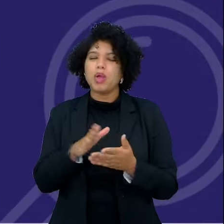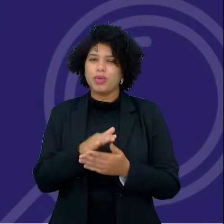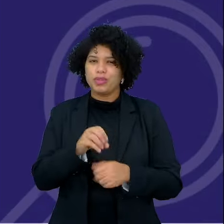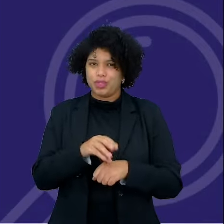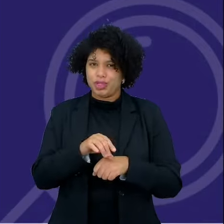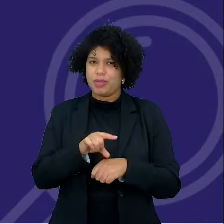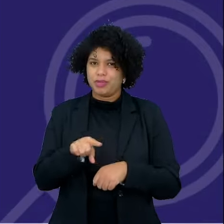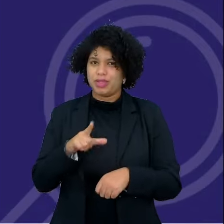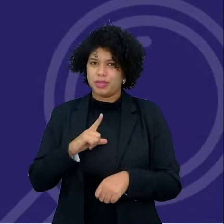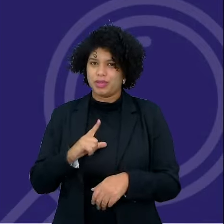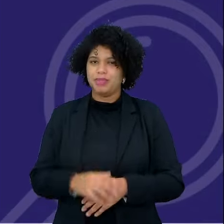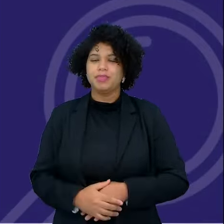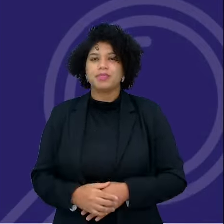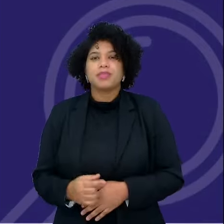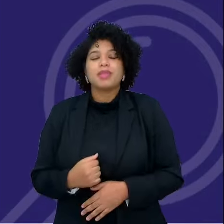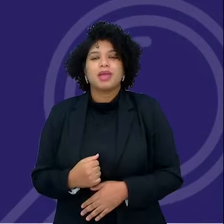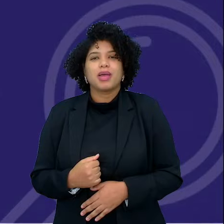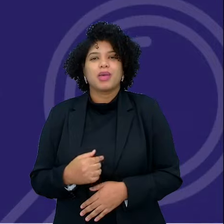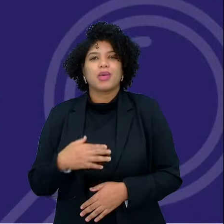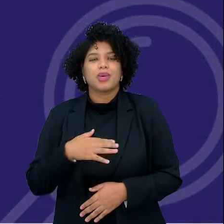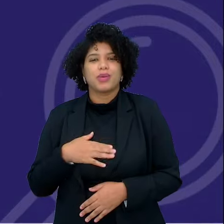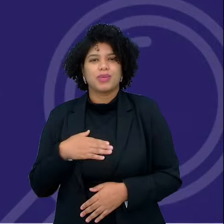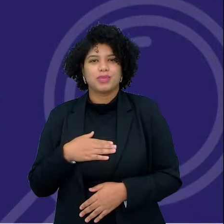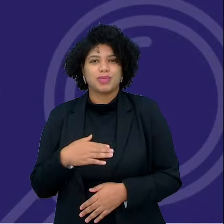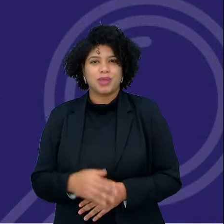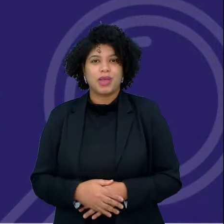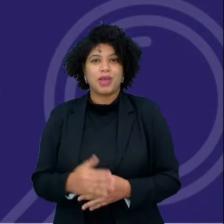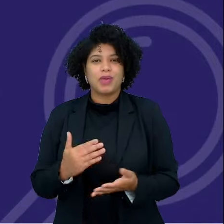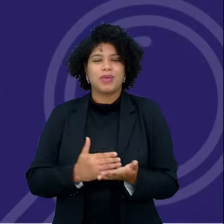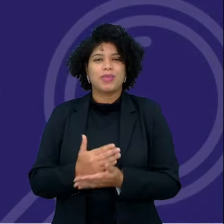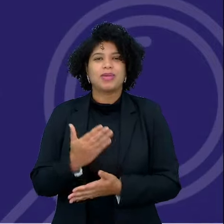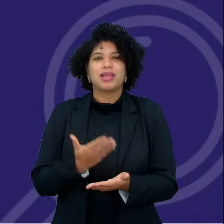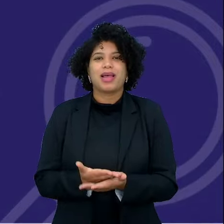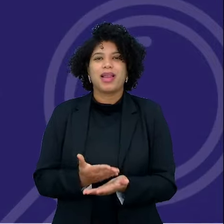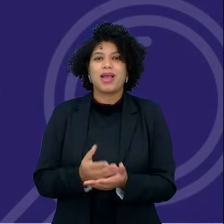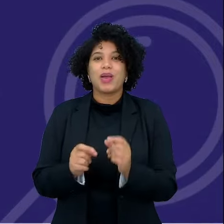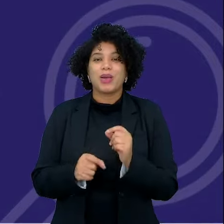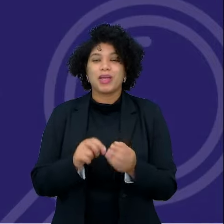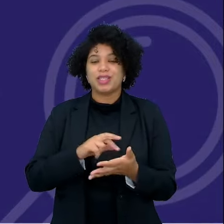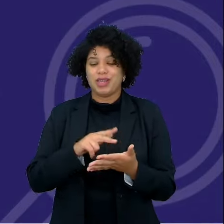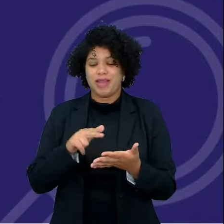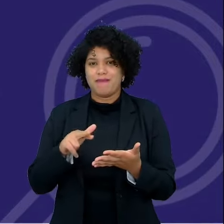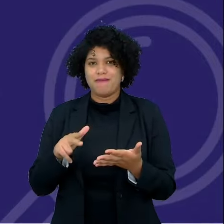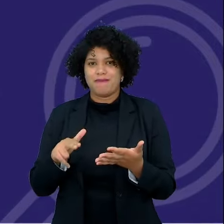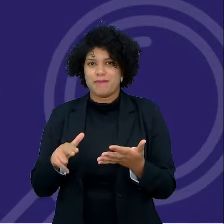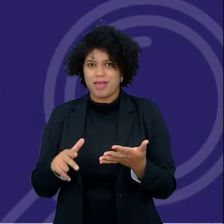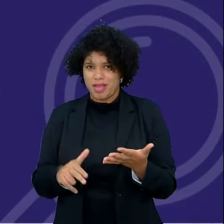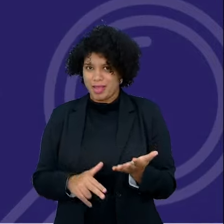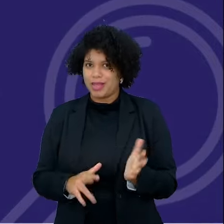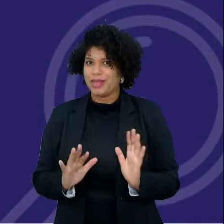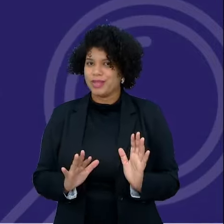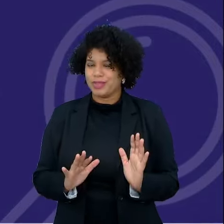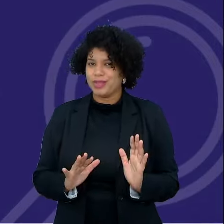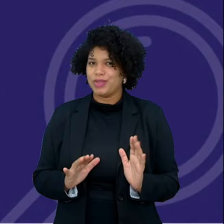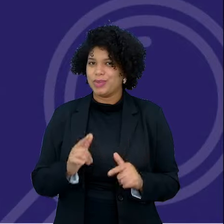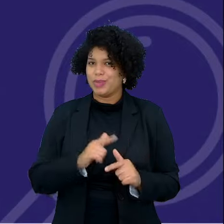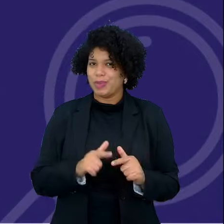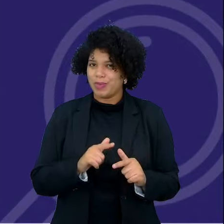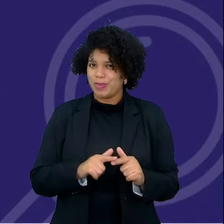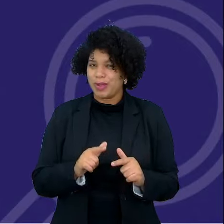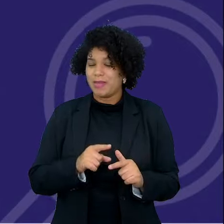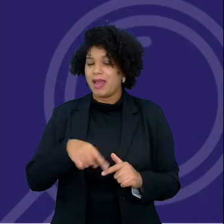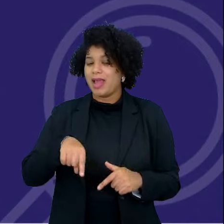vocês. Eu gosto de começar, às vezes, uma aula colocando várias situações, problemas na lousa. E pedindo